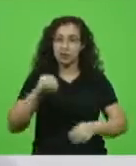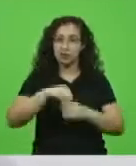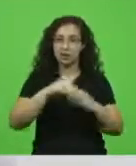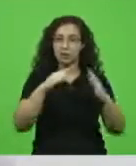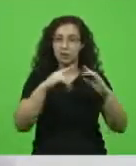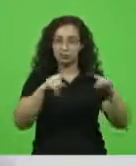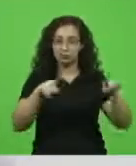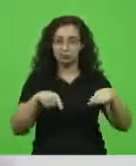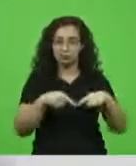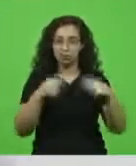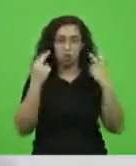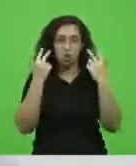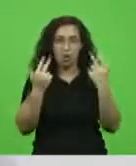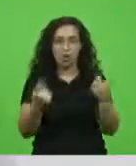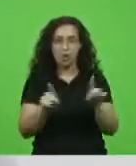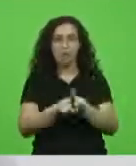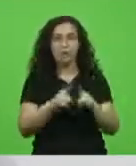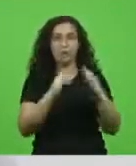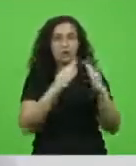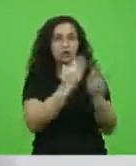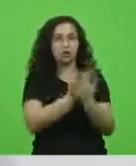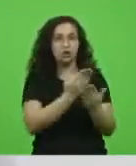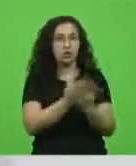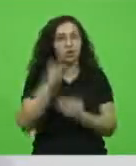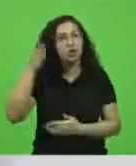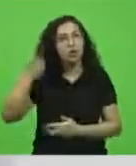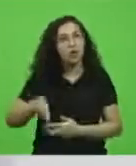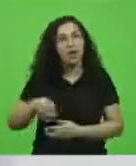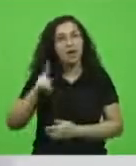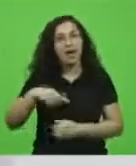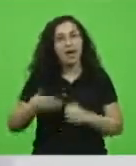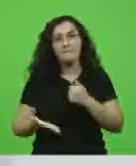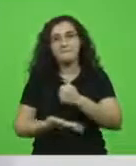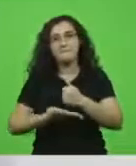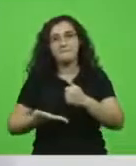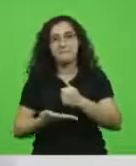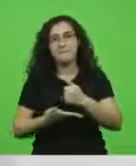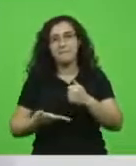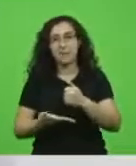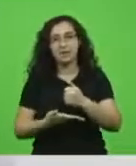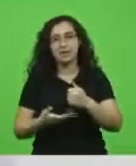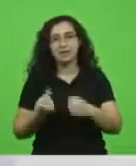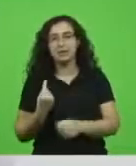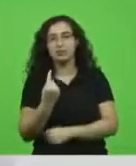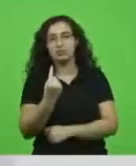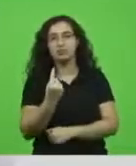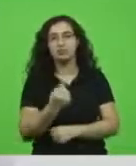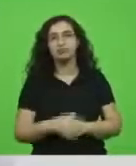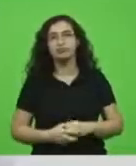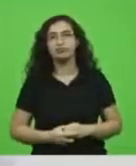comum, na escola regular, é de natureza fundamental e único.